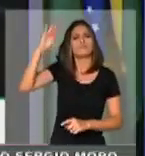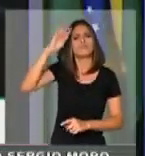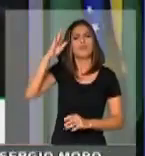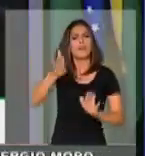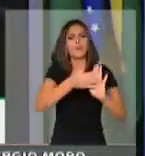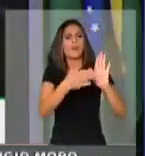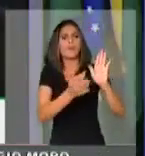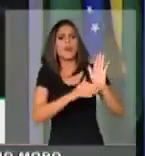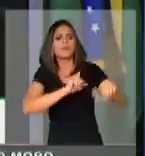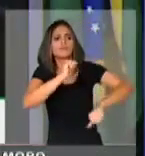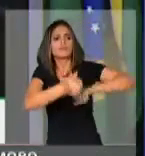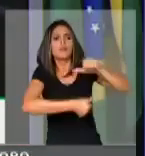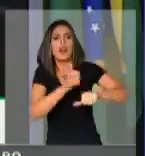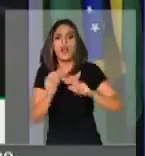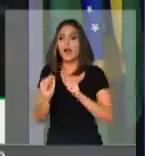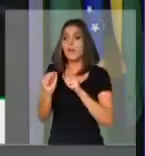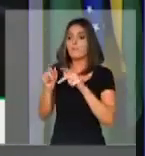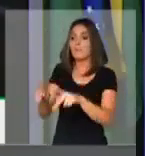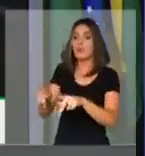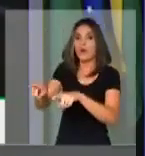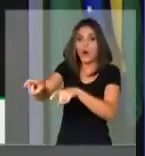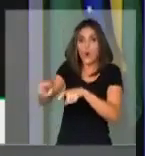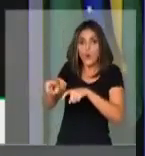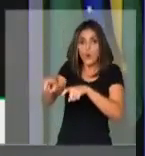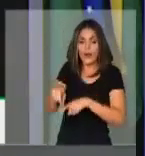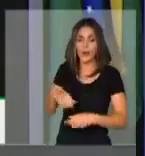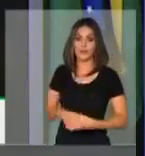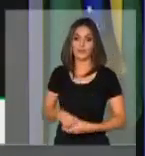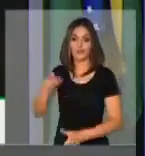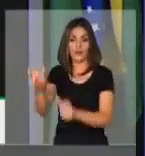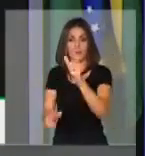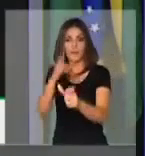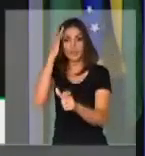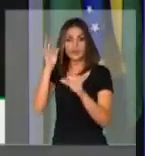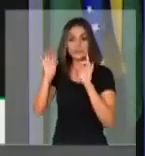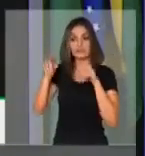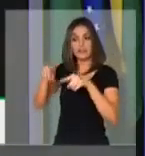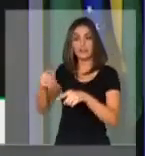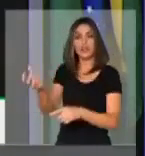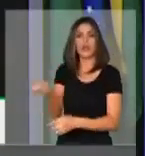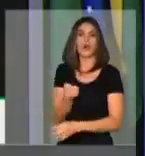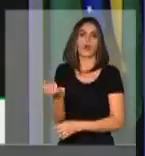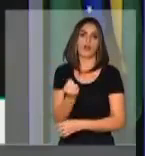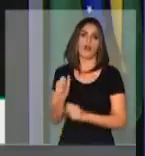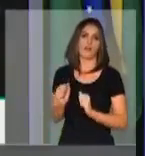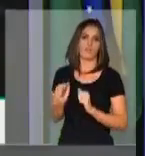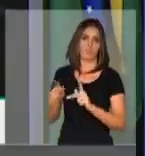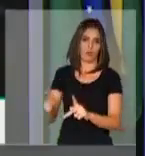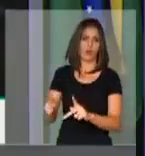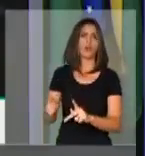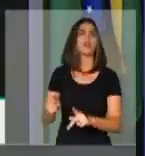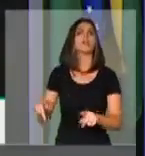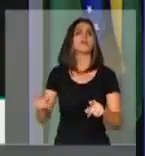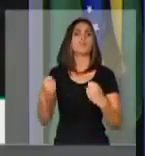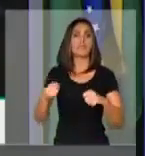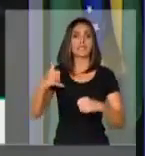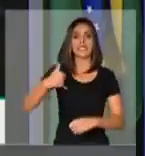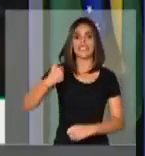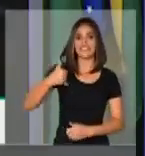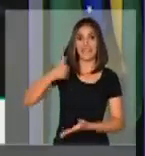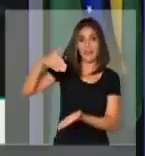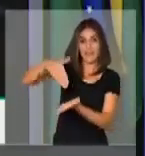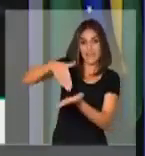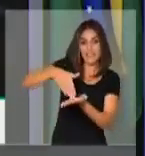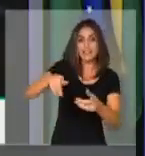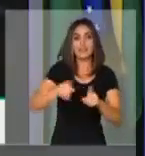para a aposentadoria rural. Para que esses segurados especiais obtenham o benefício de aposentadoria, além da idade mínima e